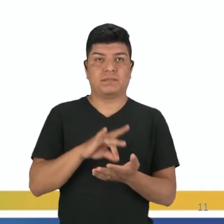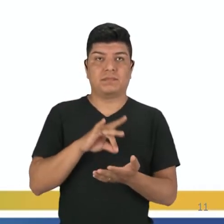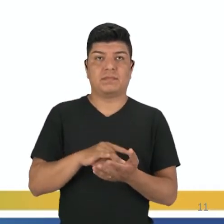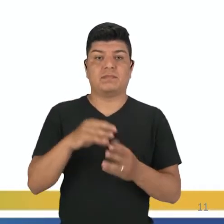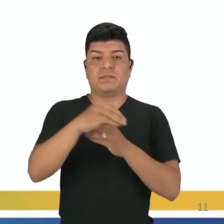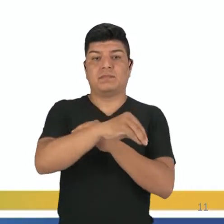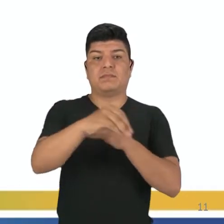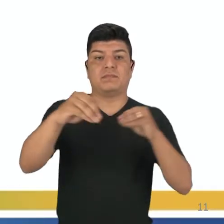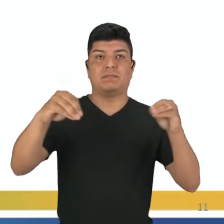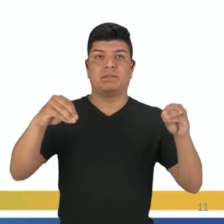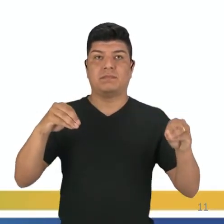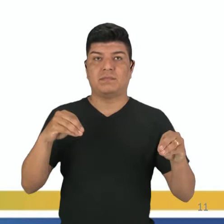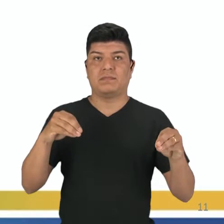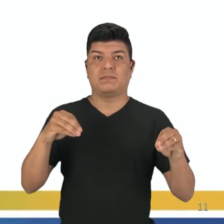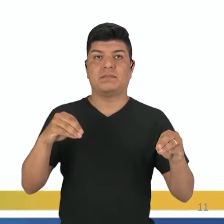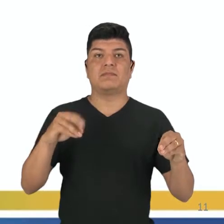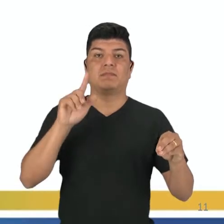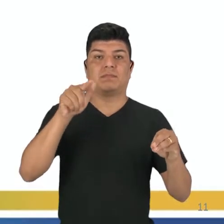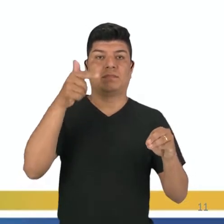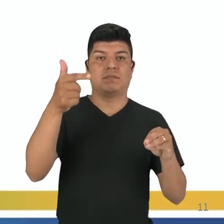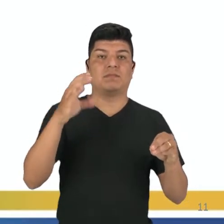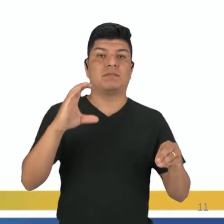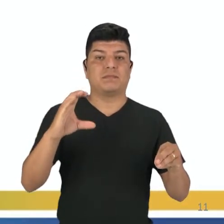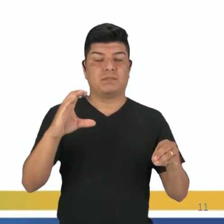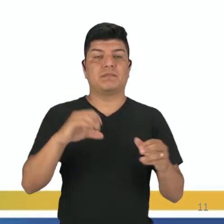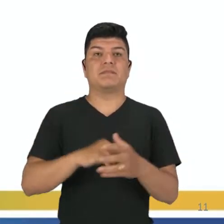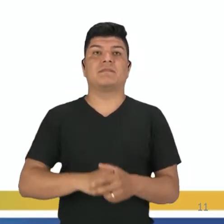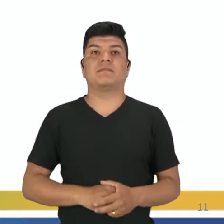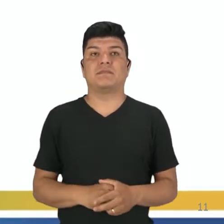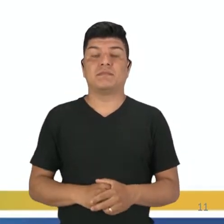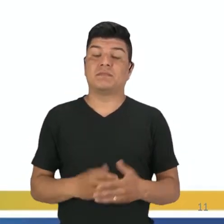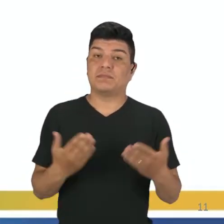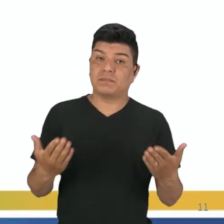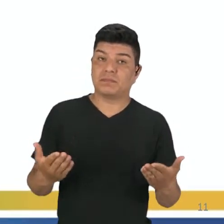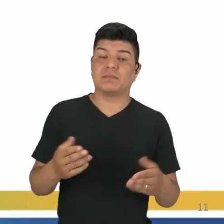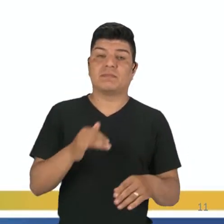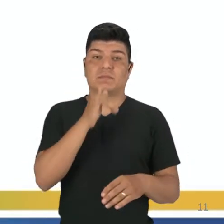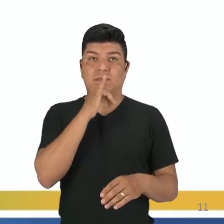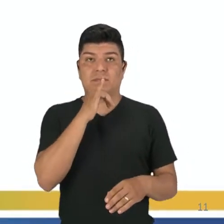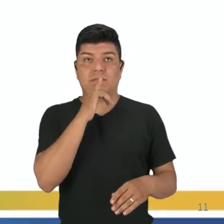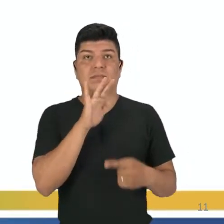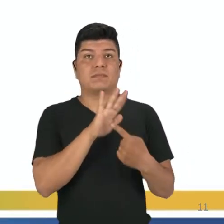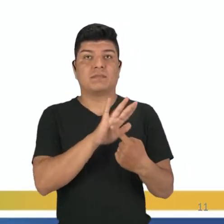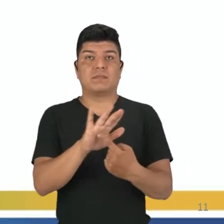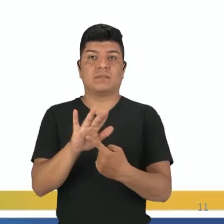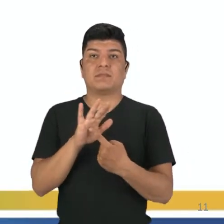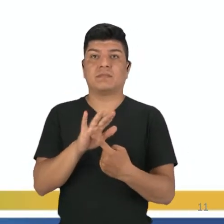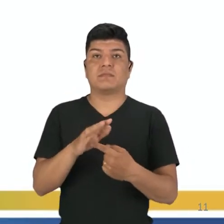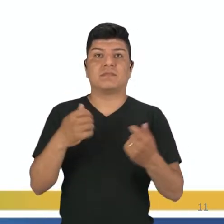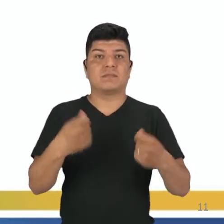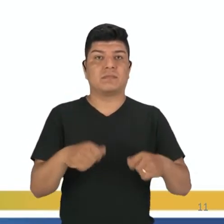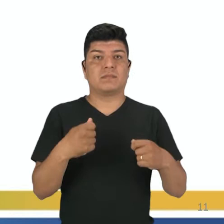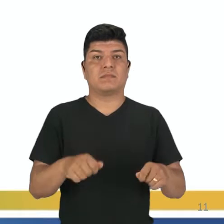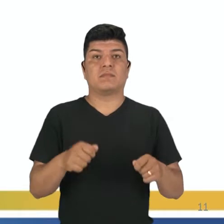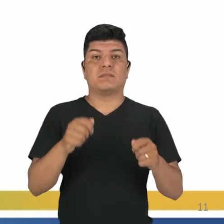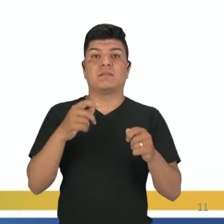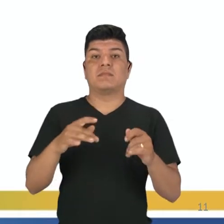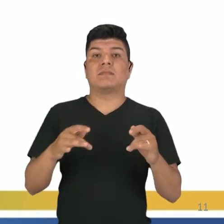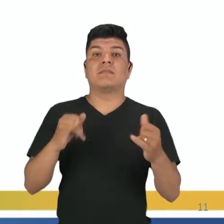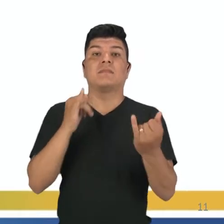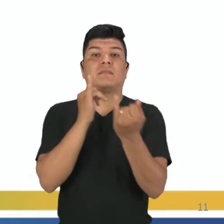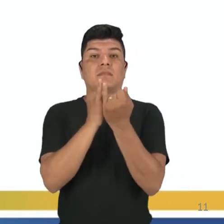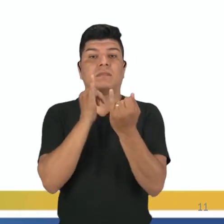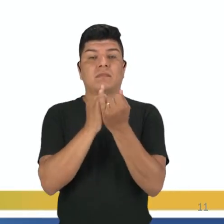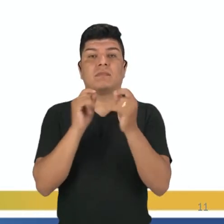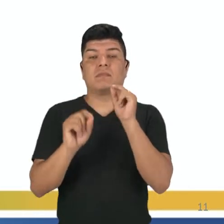ao contrário da opção C. Então é isso. Esses exemplos mostram que devemos buscar ter intimidade